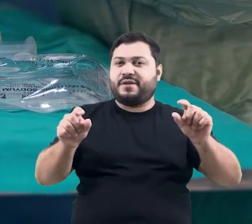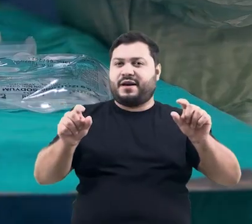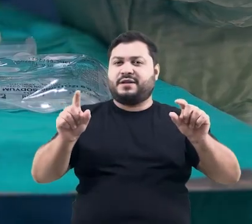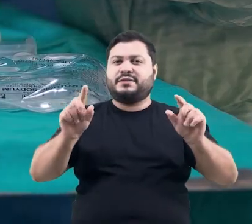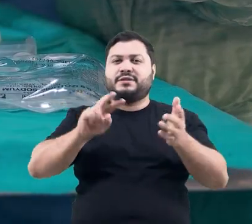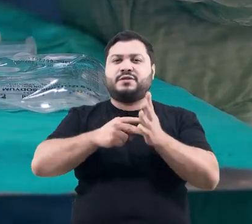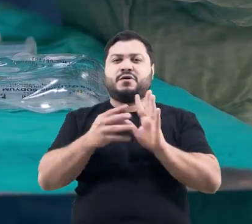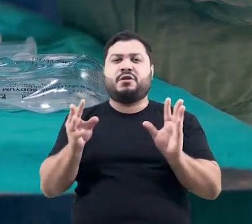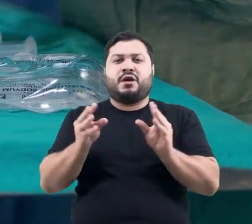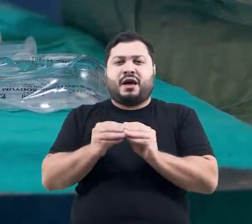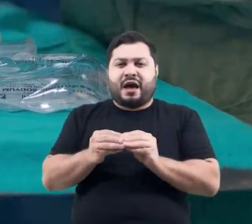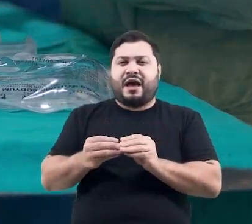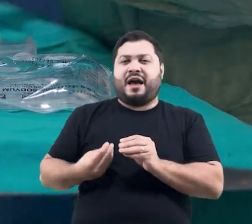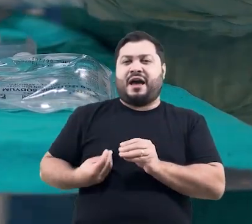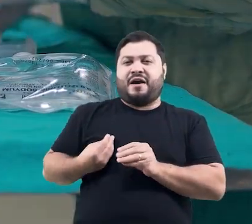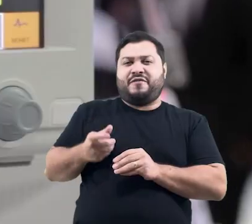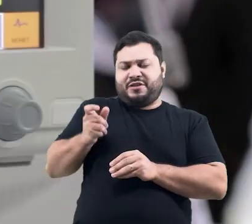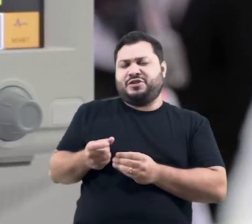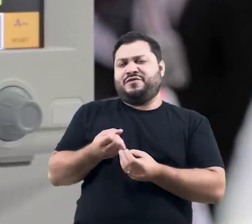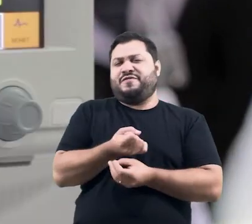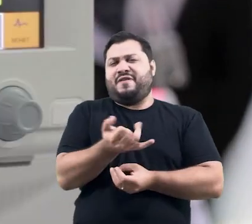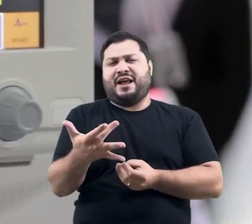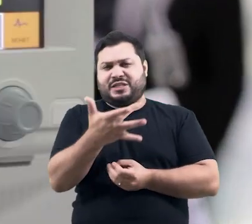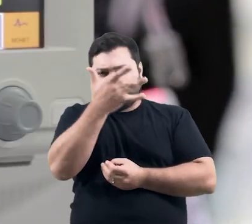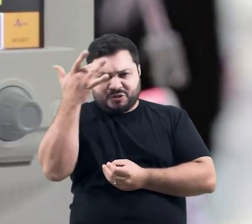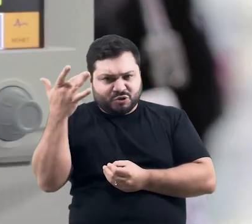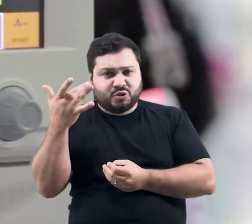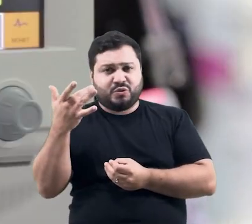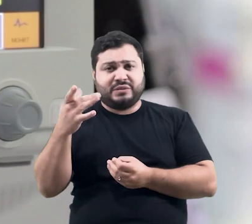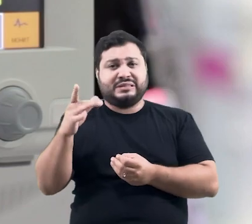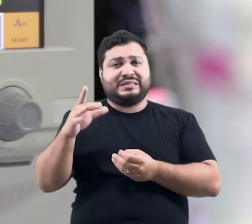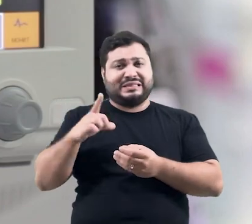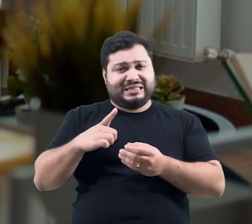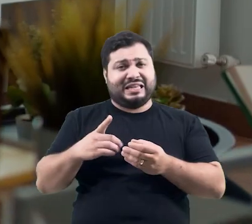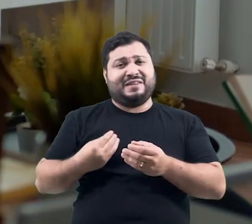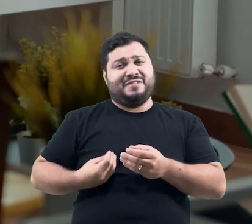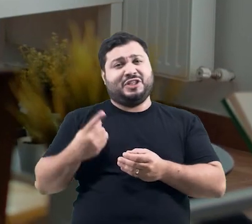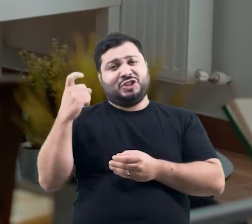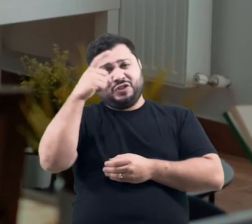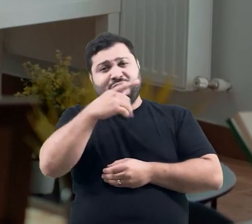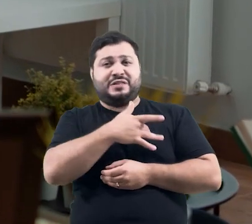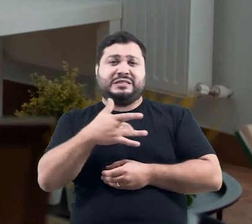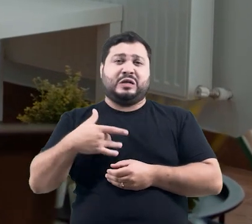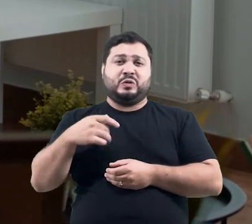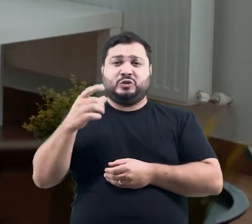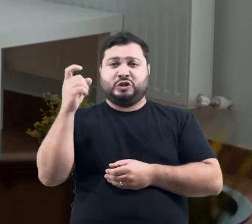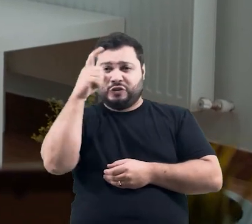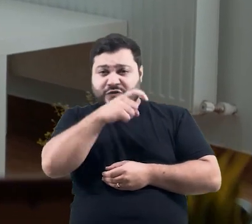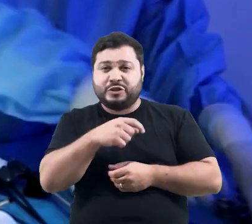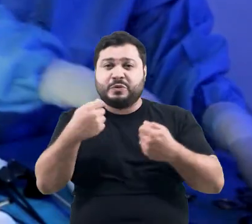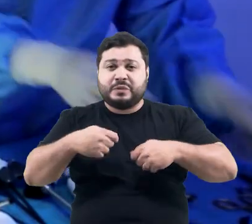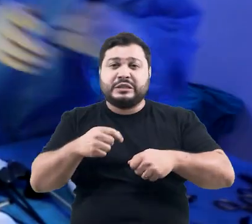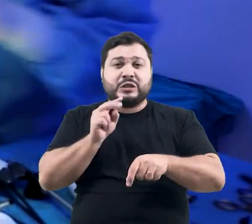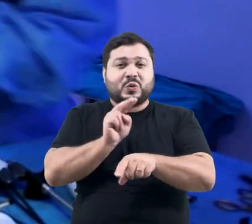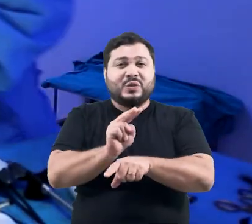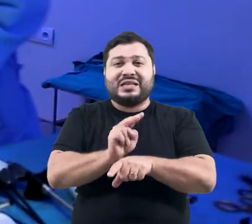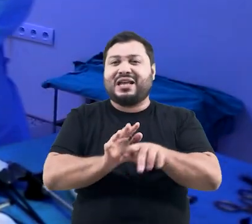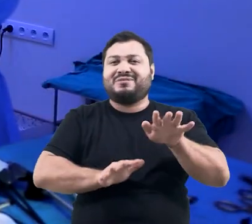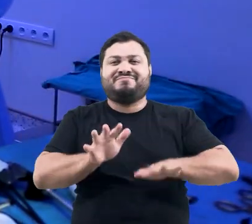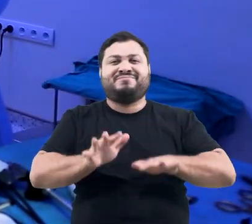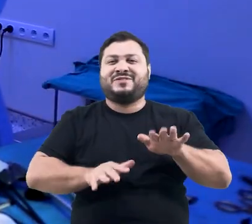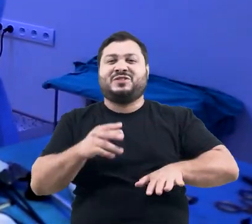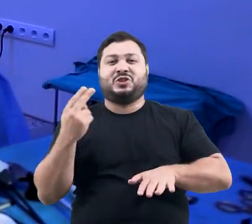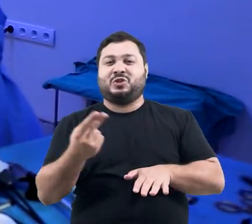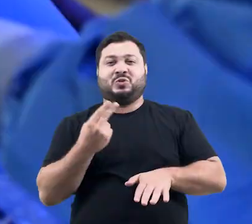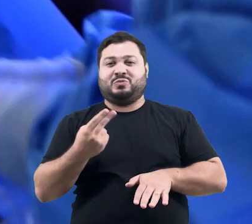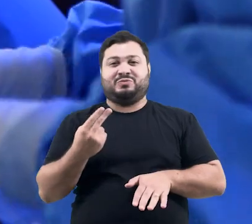A frase, sem dúvida, resume o drama enfrentado por muitas pessoas diante de situações delicadas de saúde e que inspiram cuidados